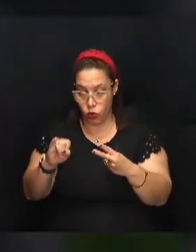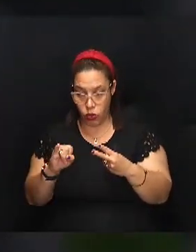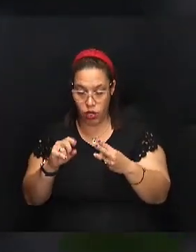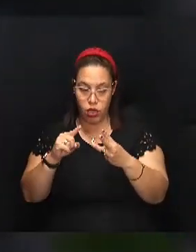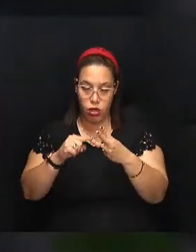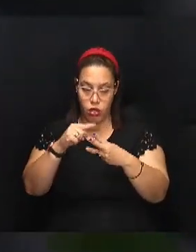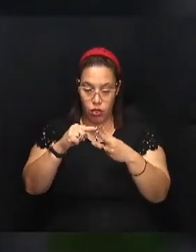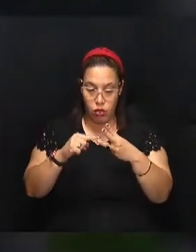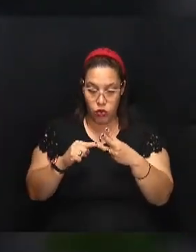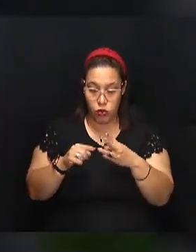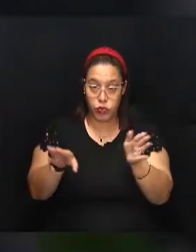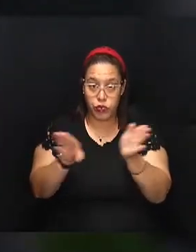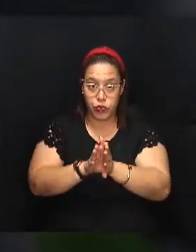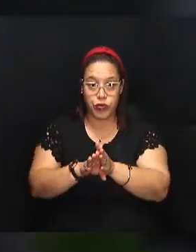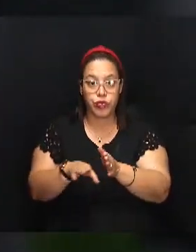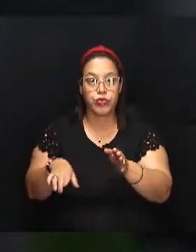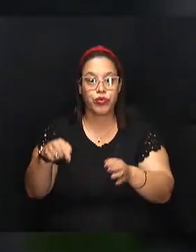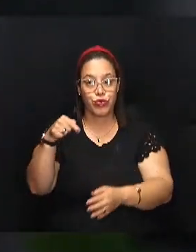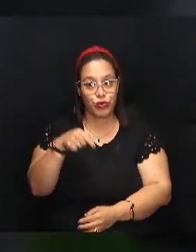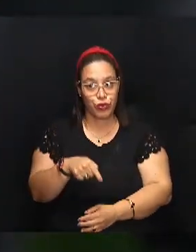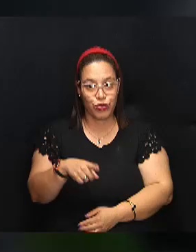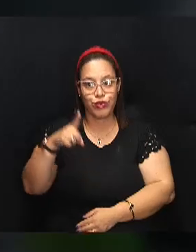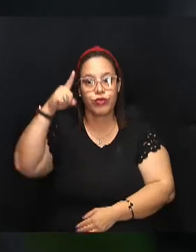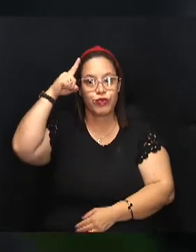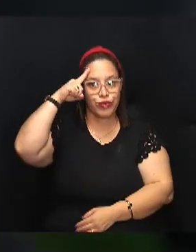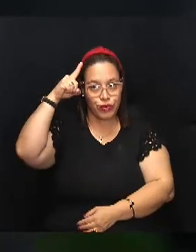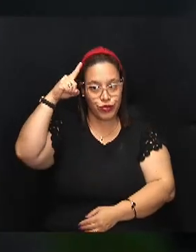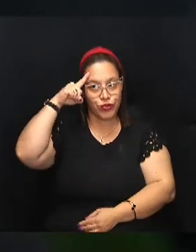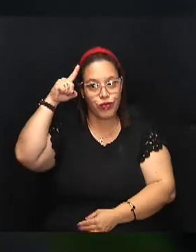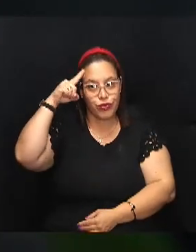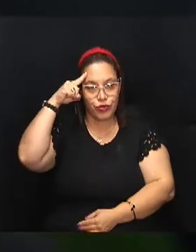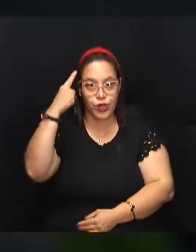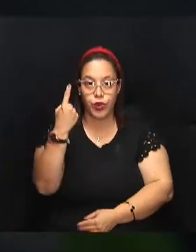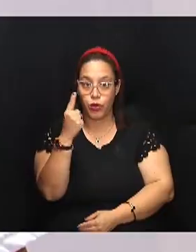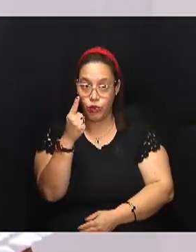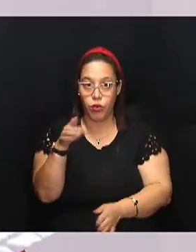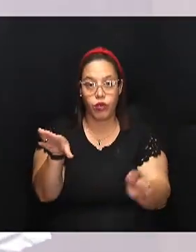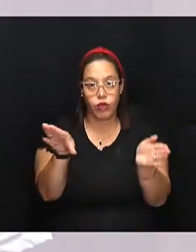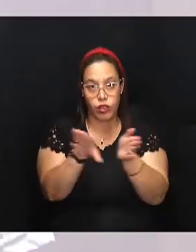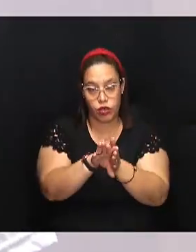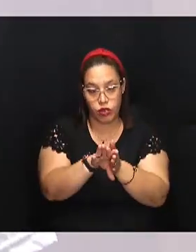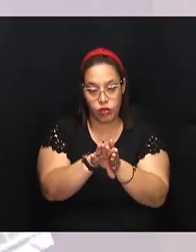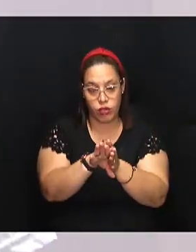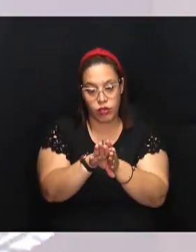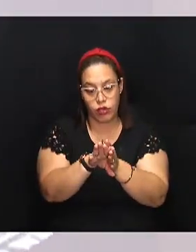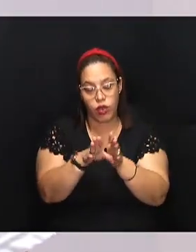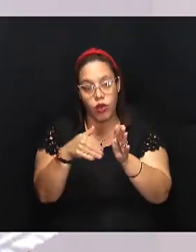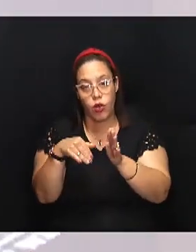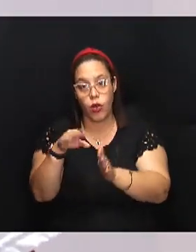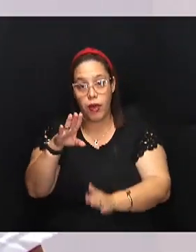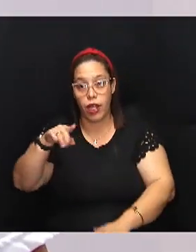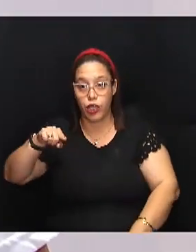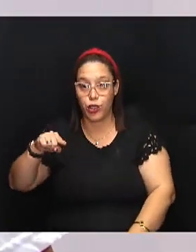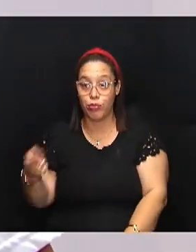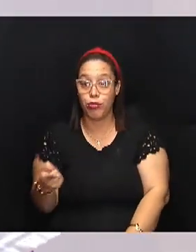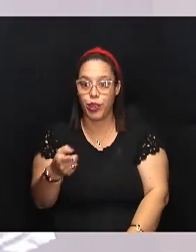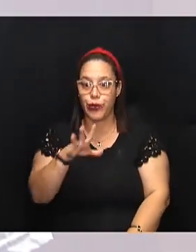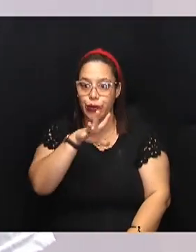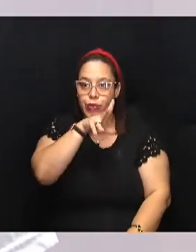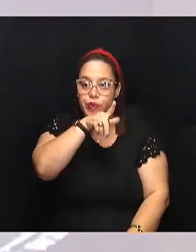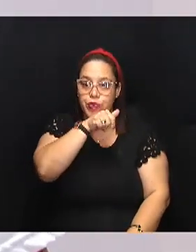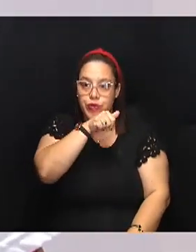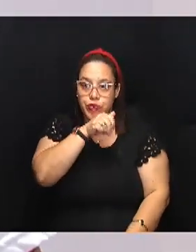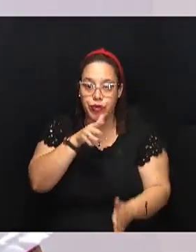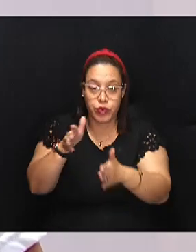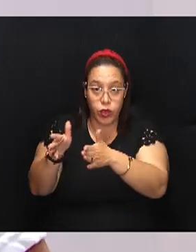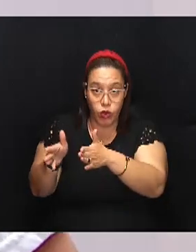3 espécies que chegam bastante aqui, assim, todos os dias, pelo menos uma dessas vai chegar. A gente tem mais de 1000 animais aqui em